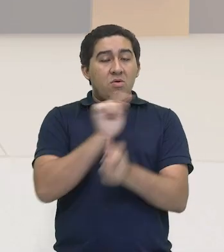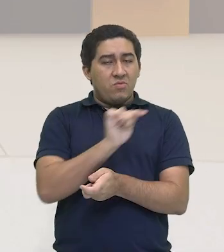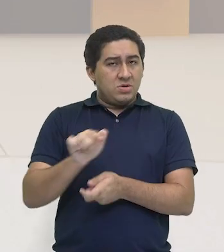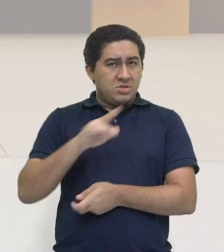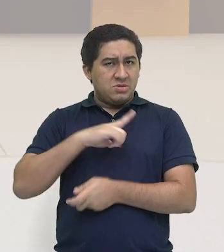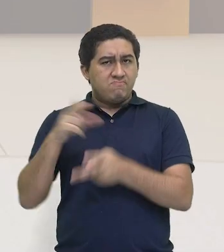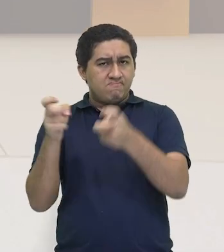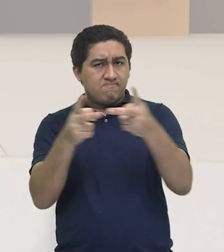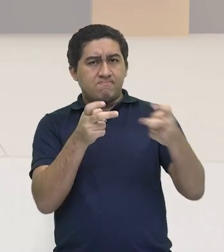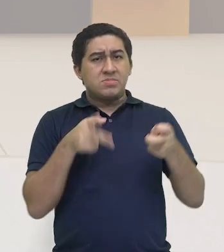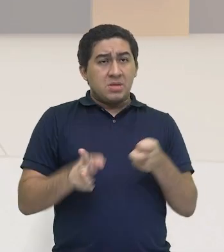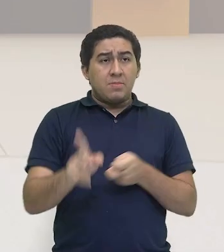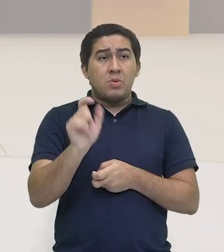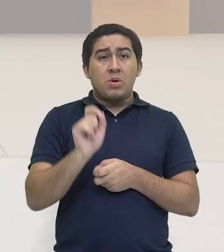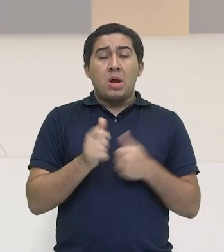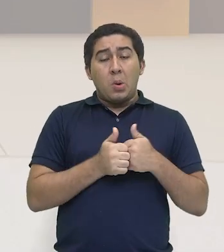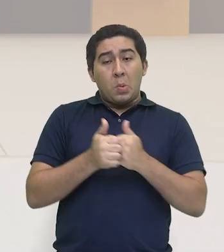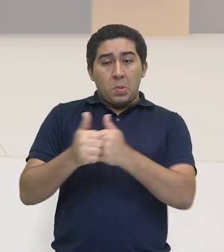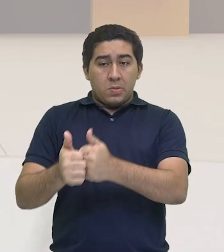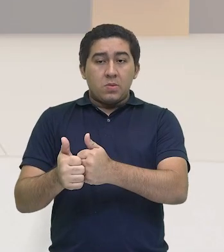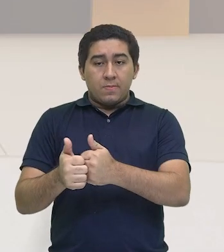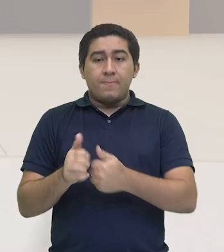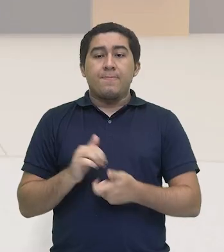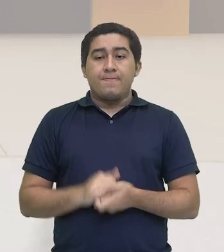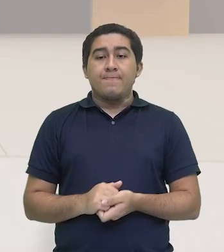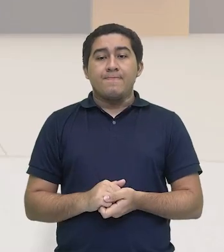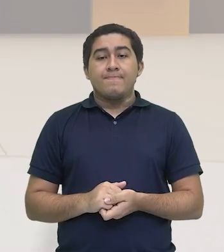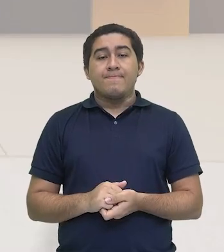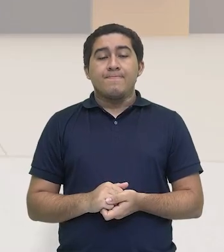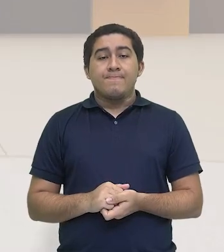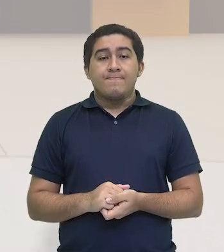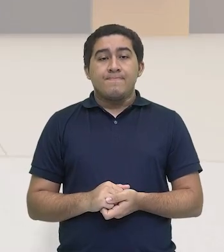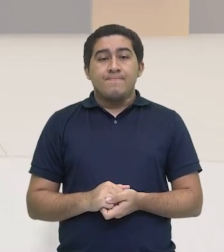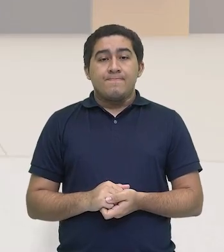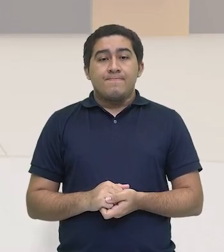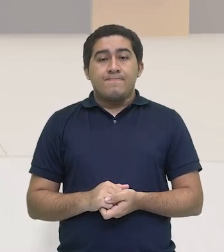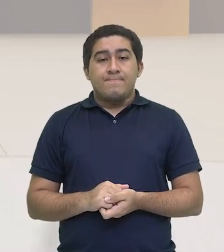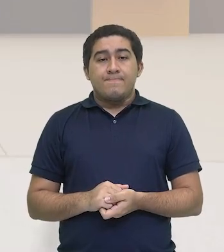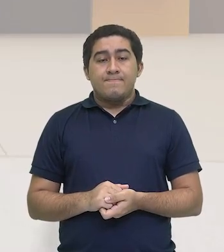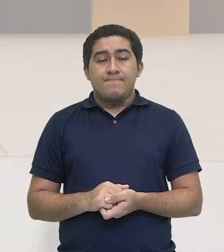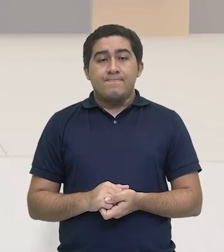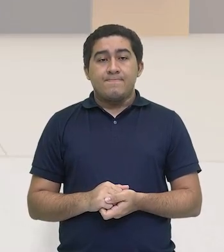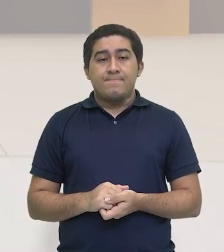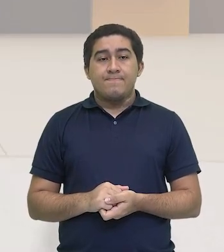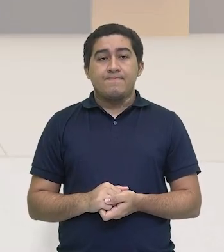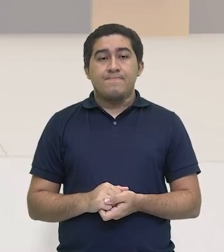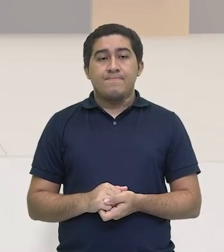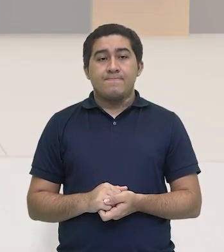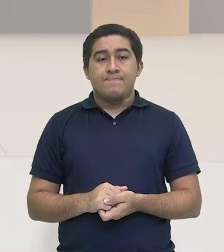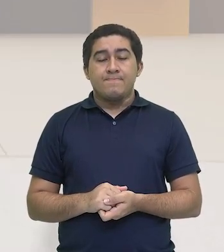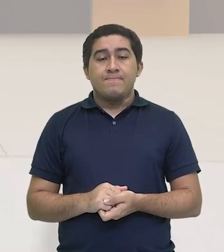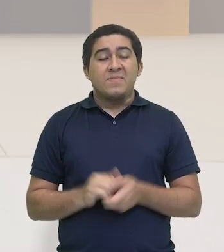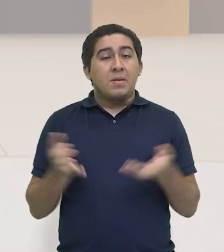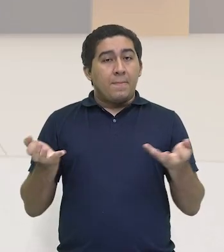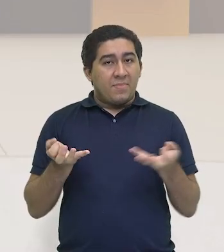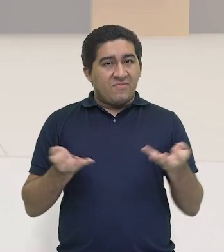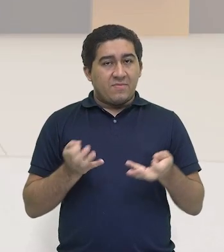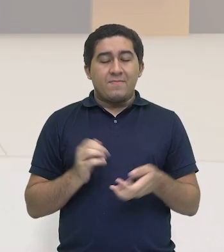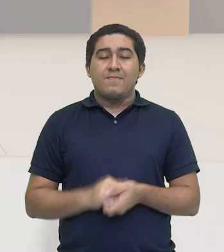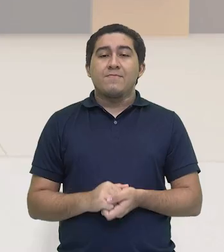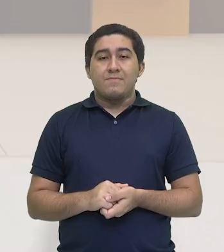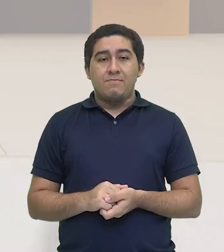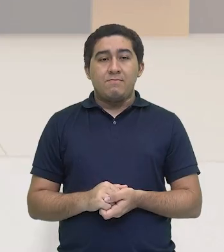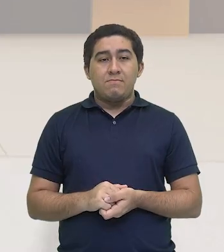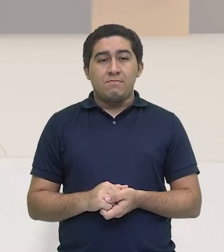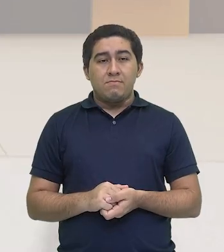escutam muito por aí, né? Que é o guia. Então, Forest Trail, no caso das trilhas, né? Guide. Perfeito. Fala,